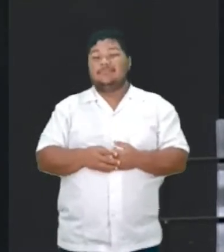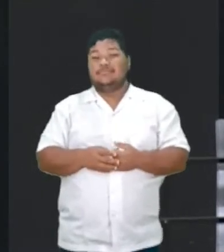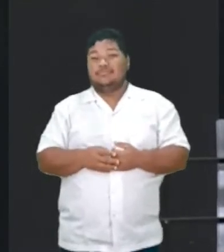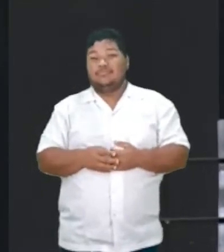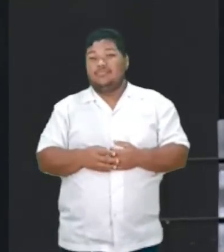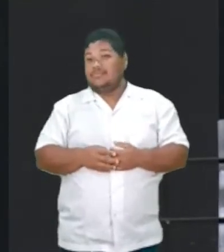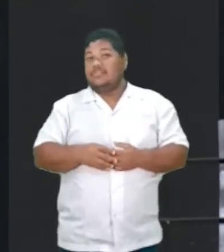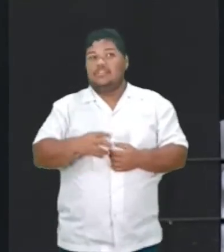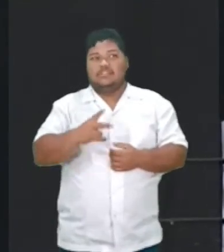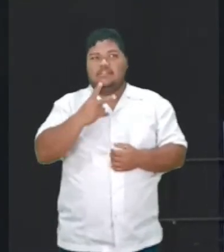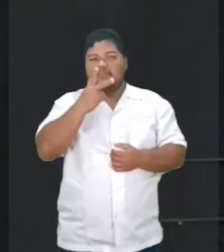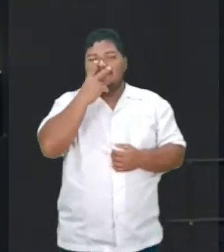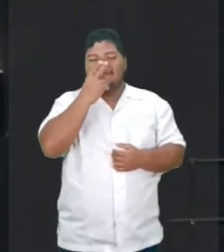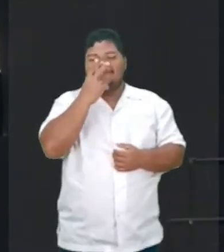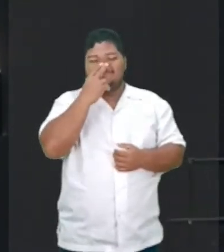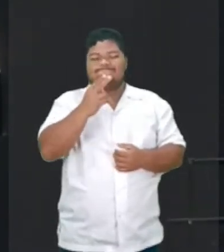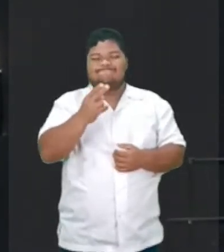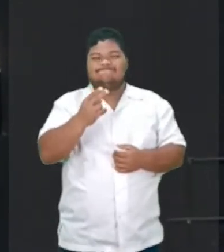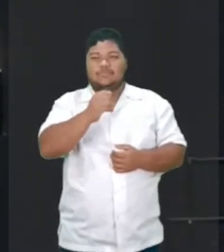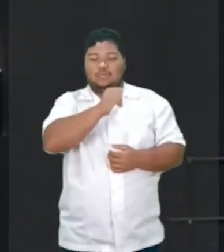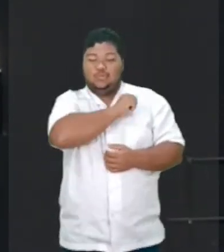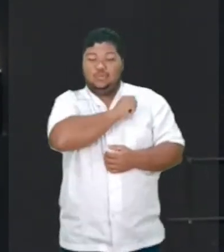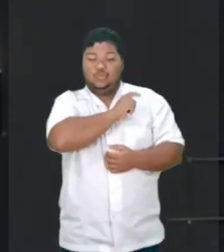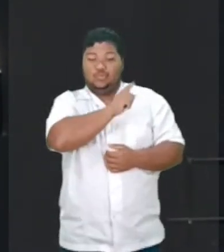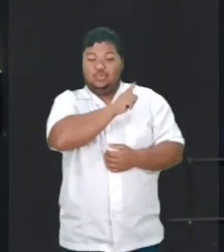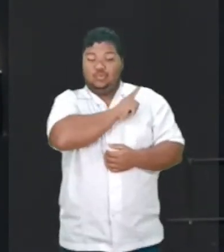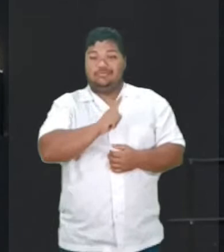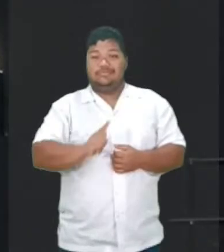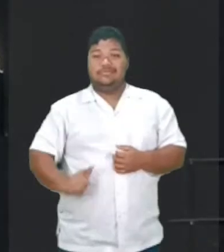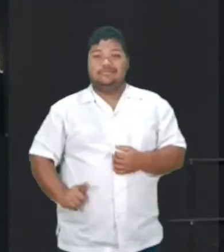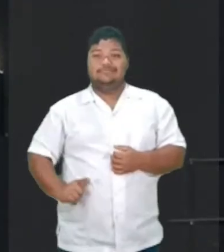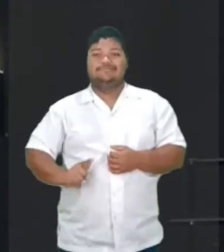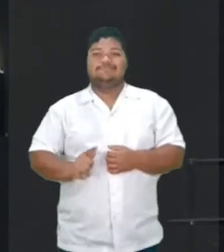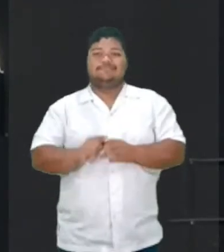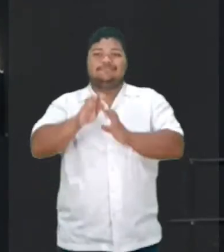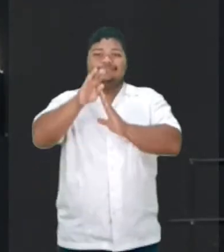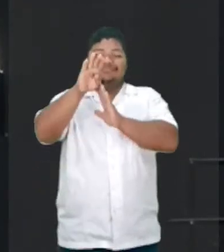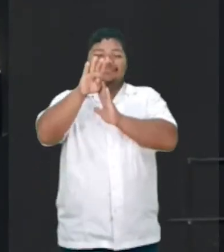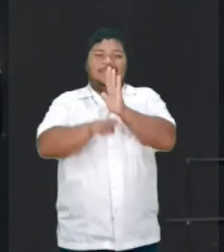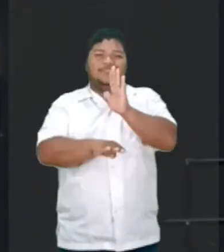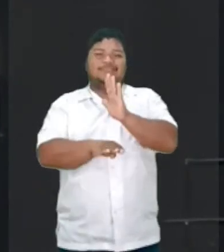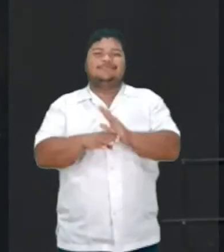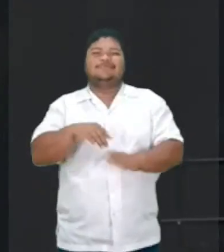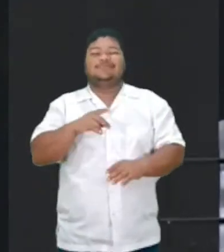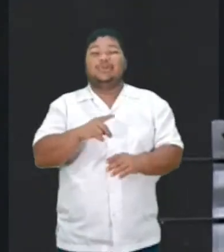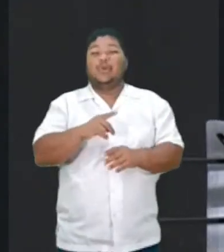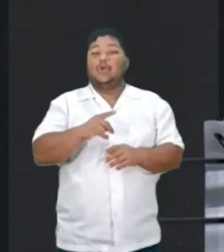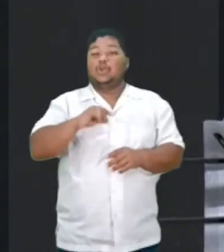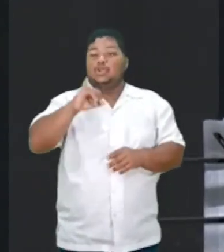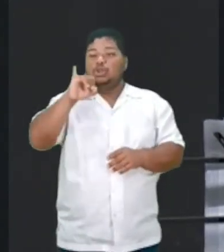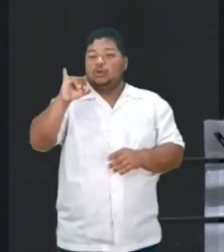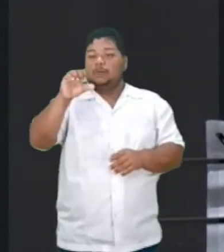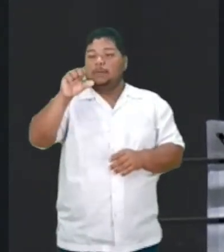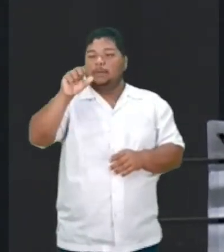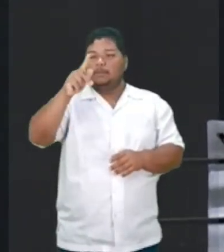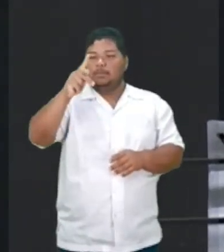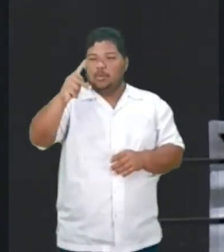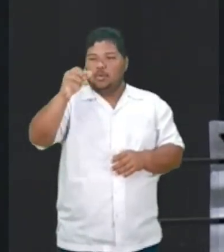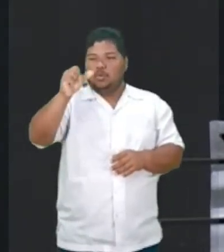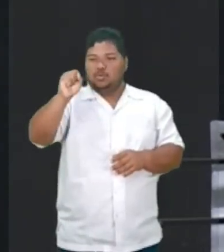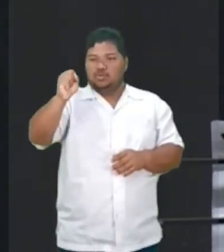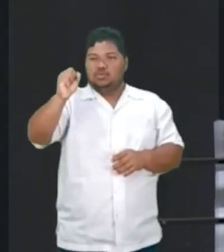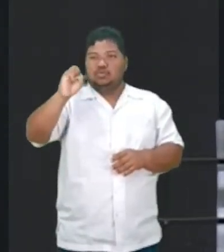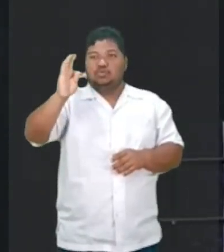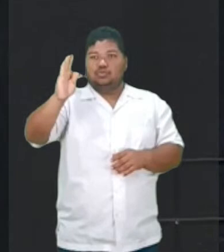todos, inclusive pelo governo, através da baixa de arrecadação de impostos. E a solução não é